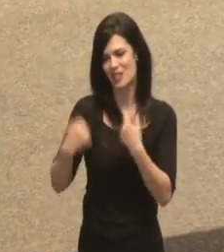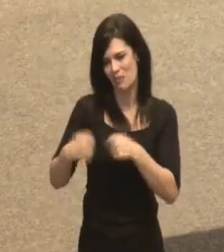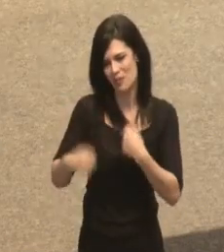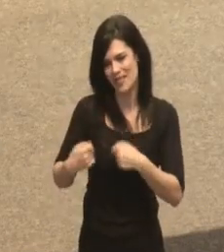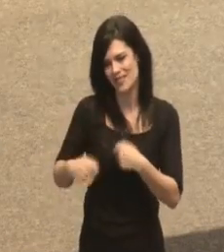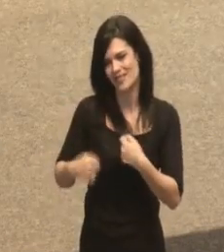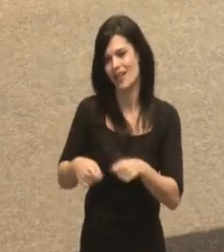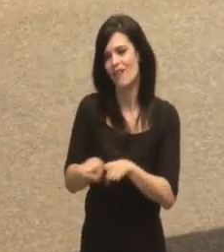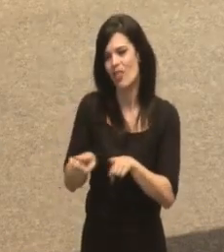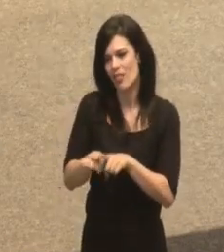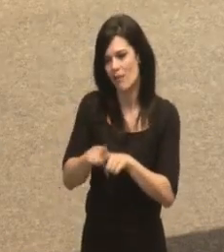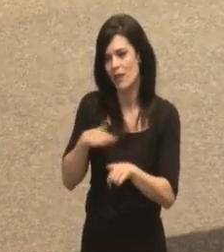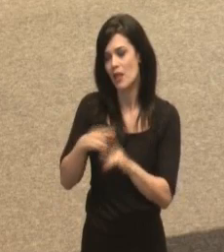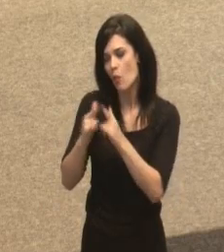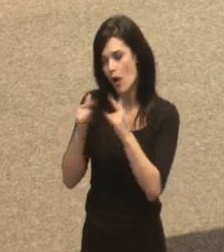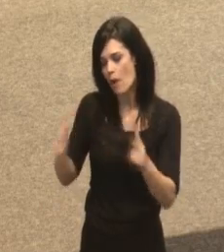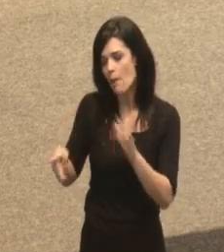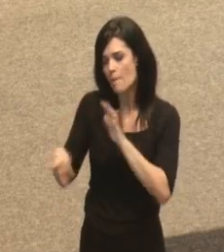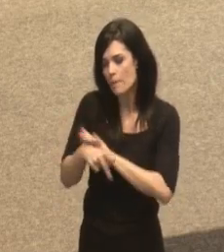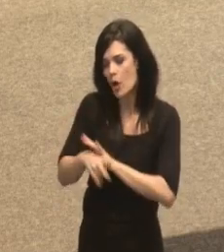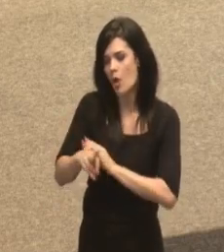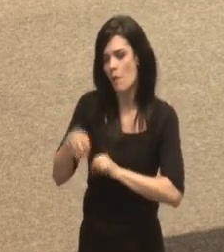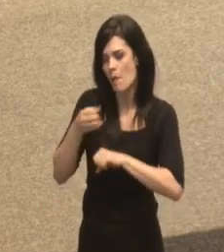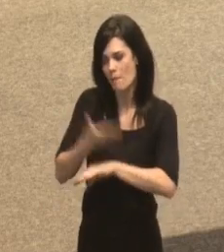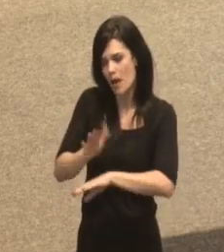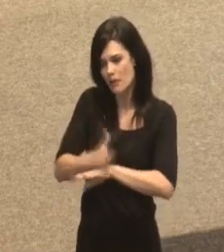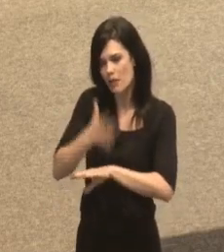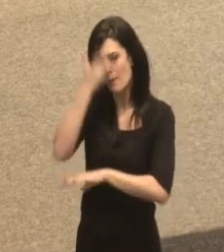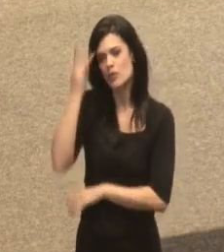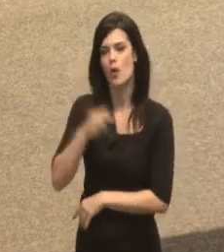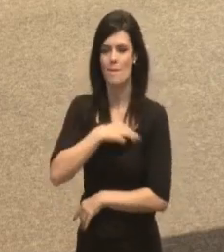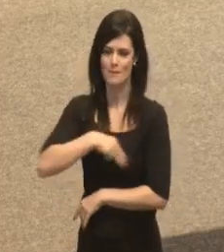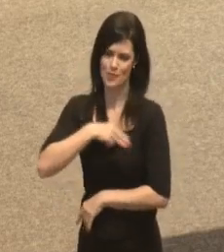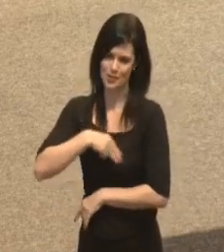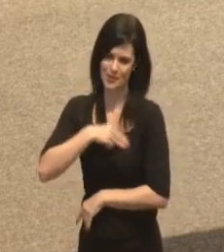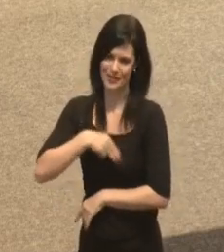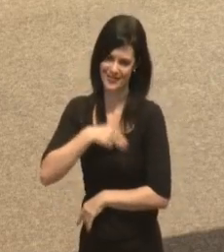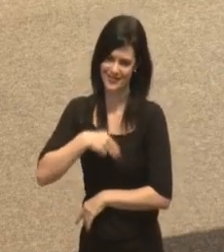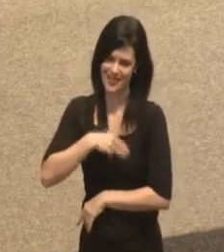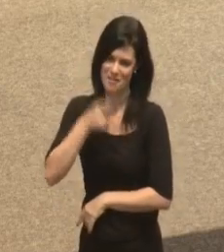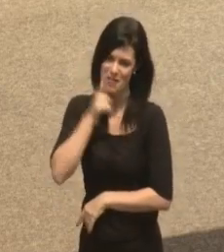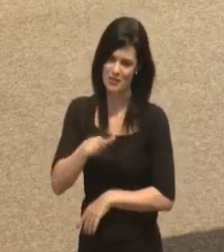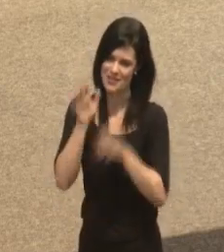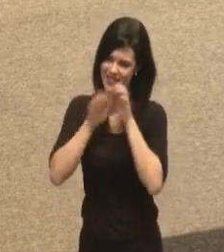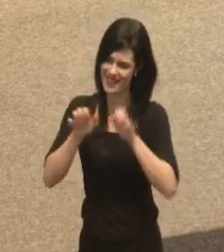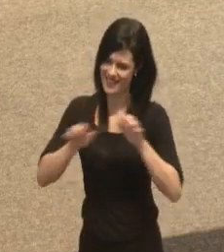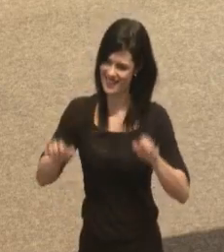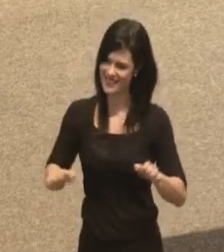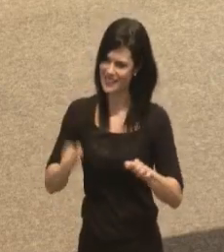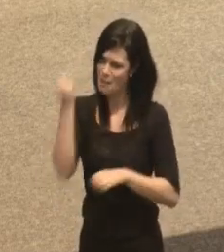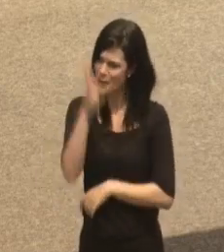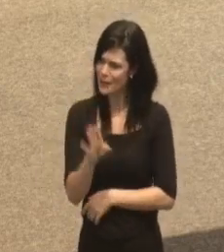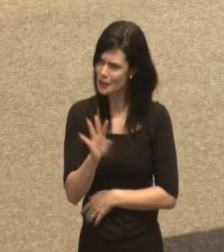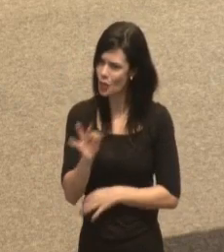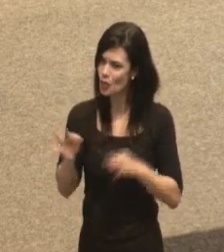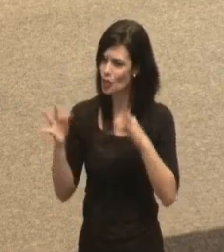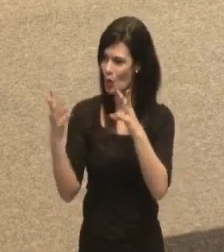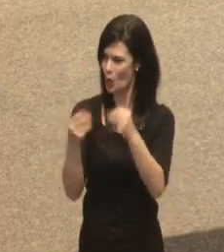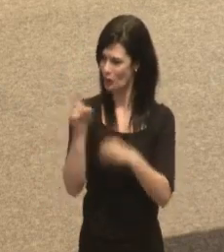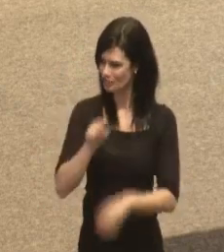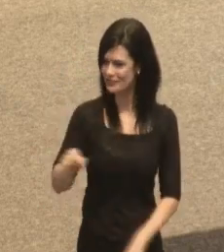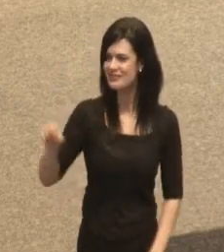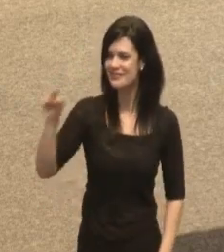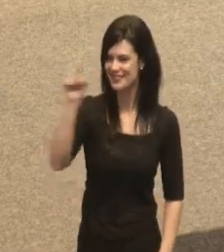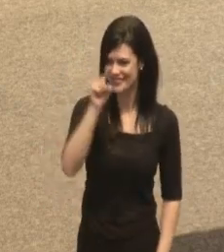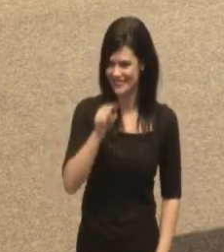discípulos, multiplicação de líderes e a multiplicação das igrejas para levar o Evangelho da graça de Deus, e essa igreja tem feito